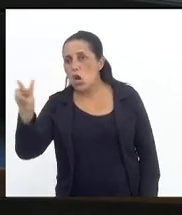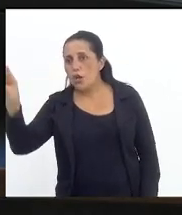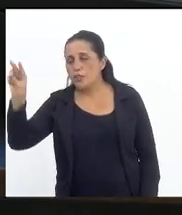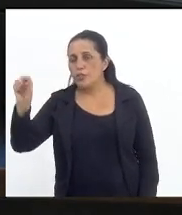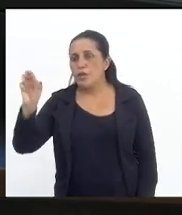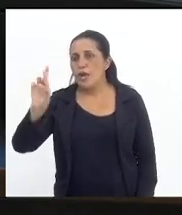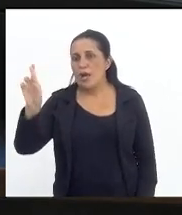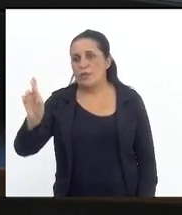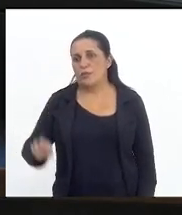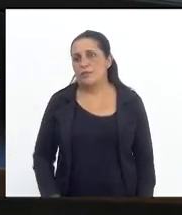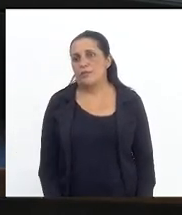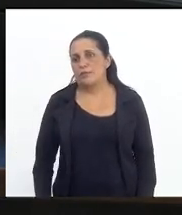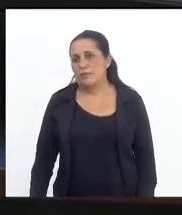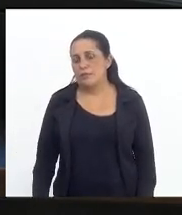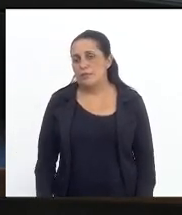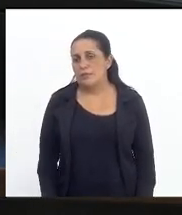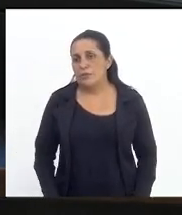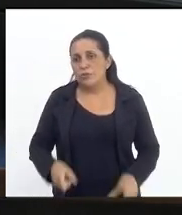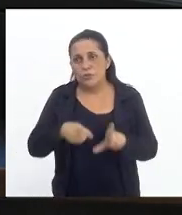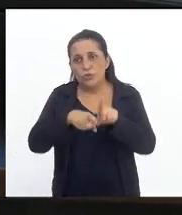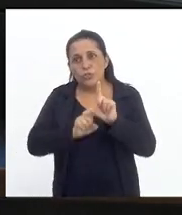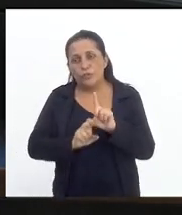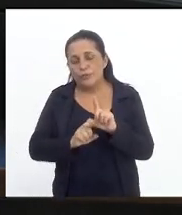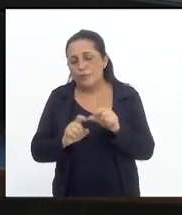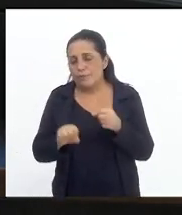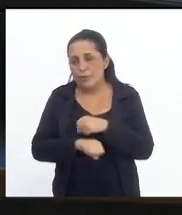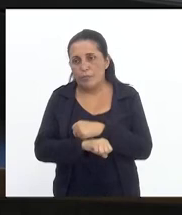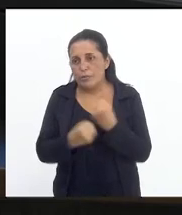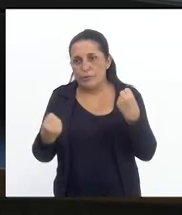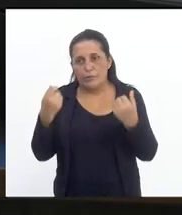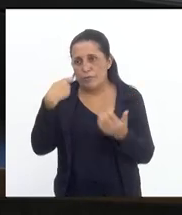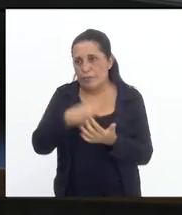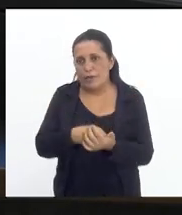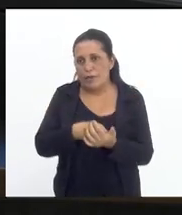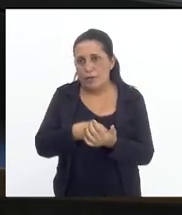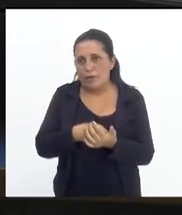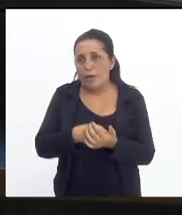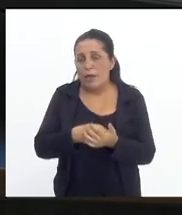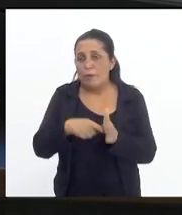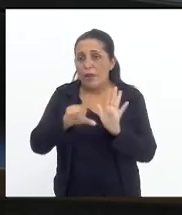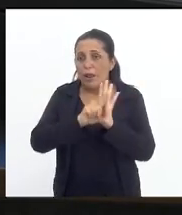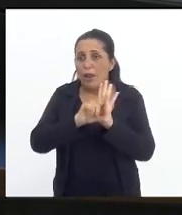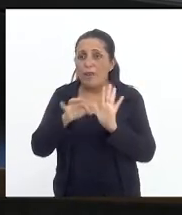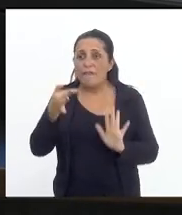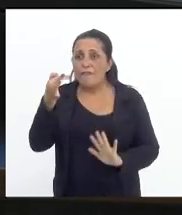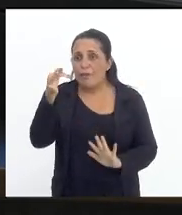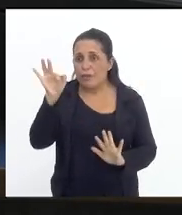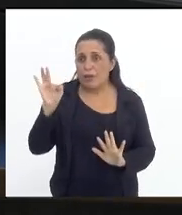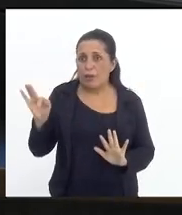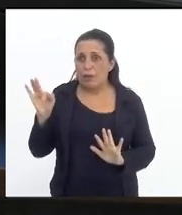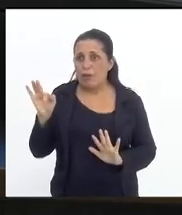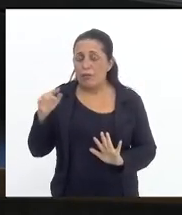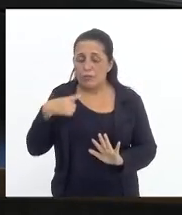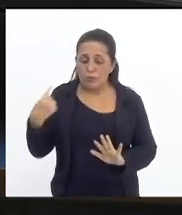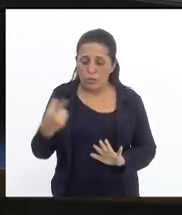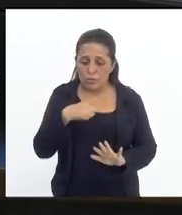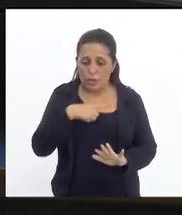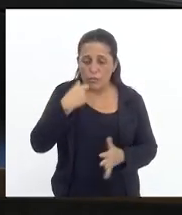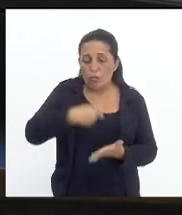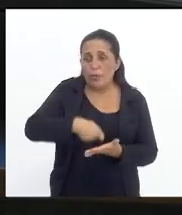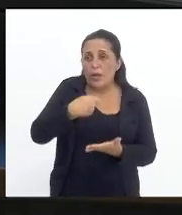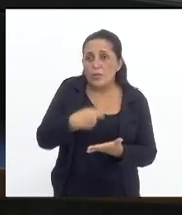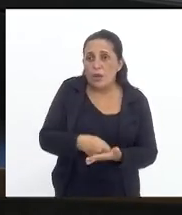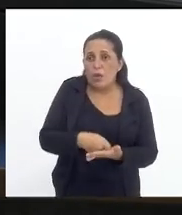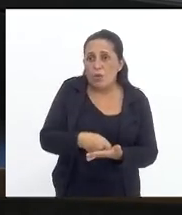é uma dívida praticamente impagável pela Legislação Federal representa a gente tem como obrigação